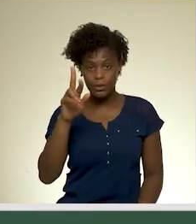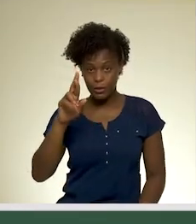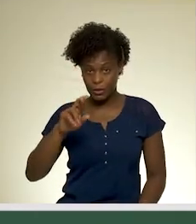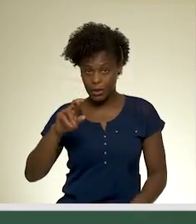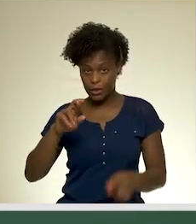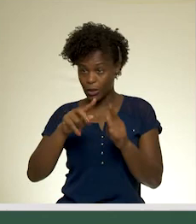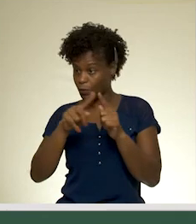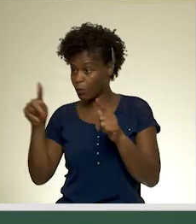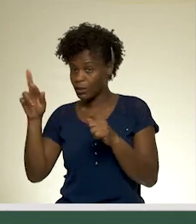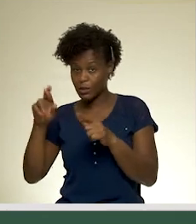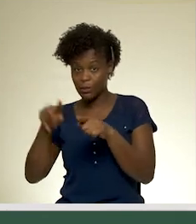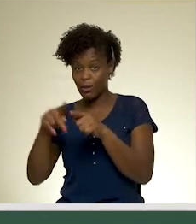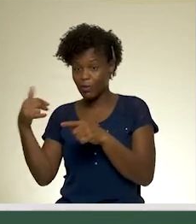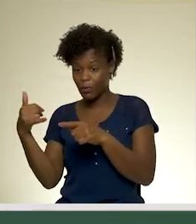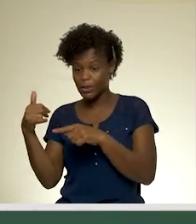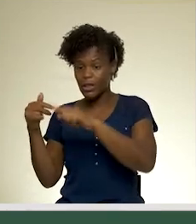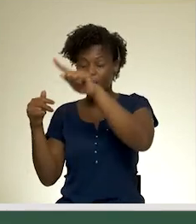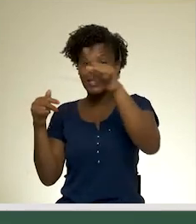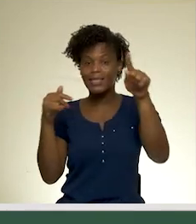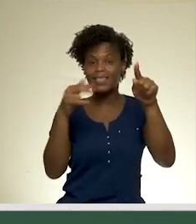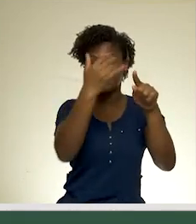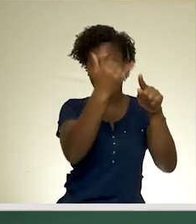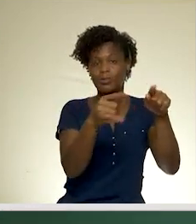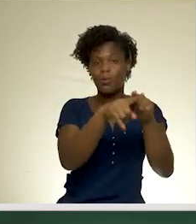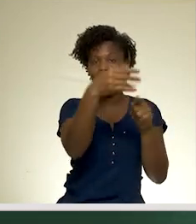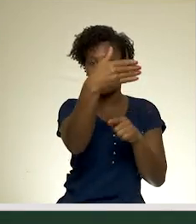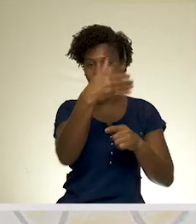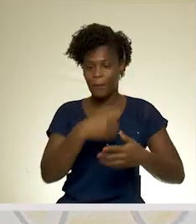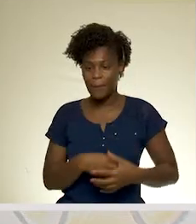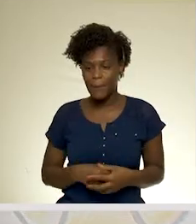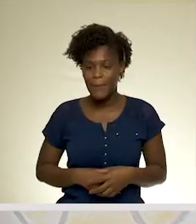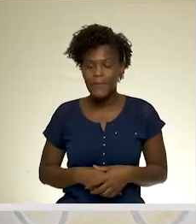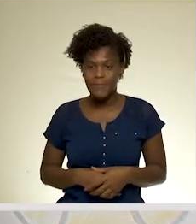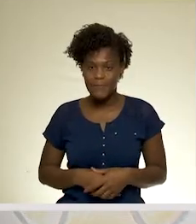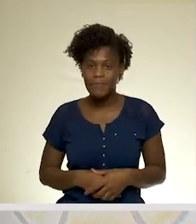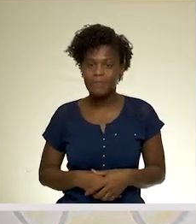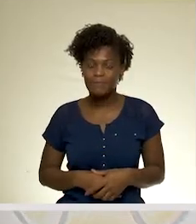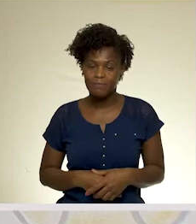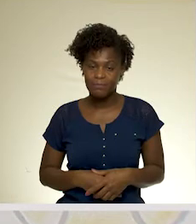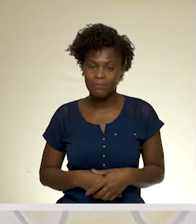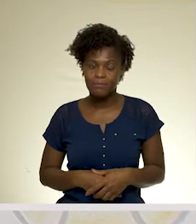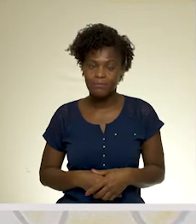for 2, y é 1.